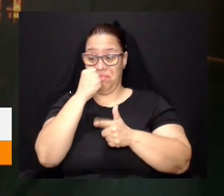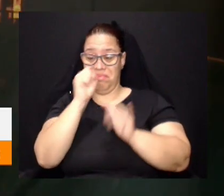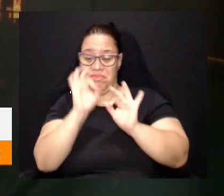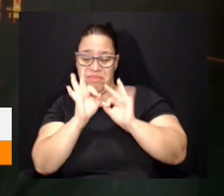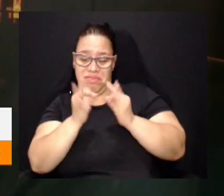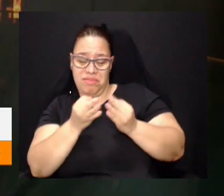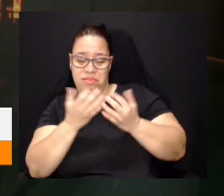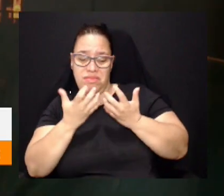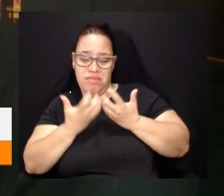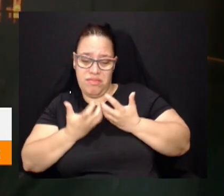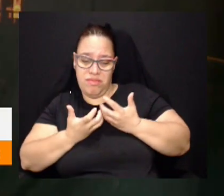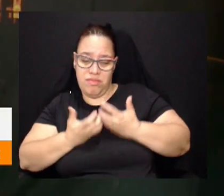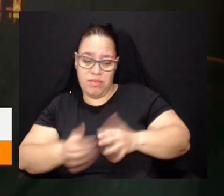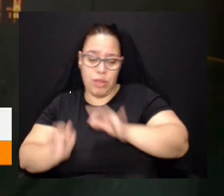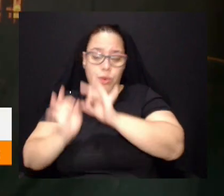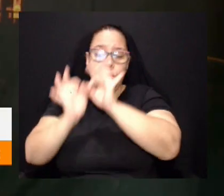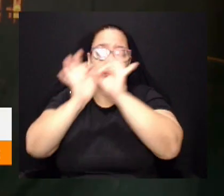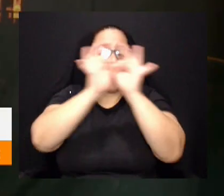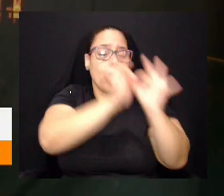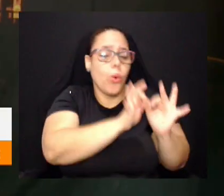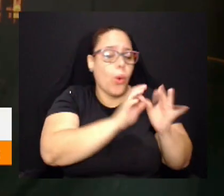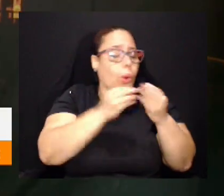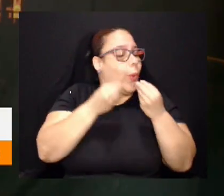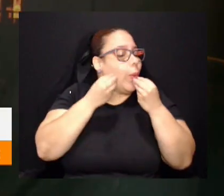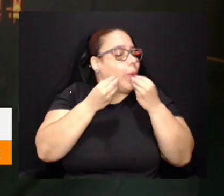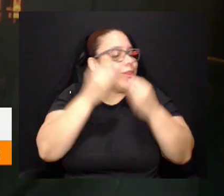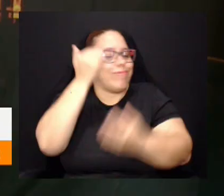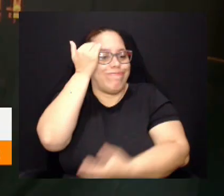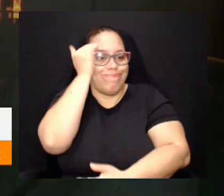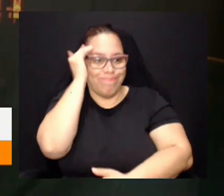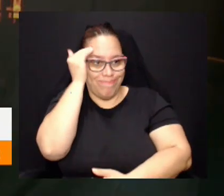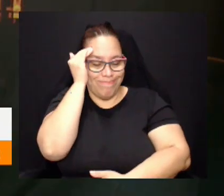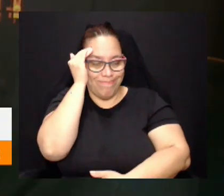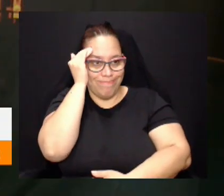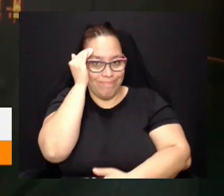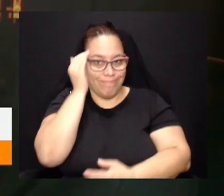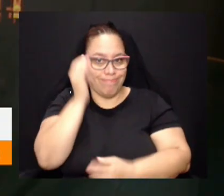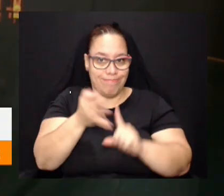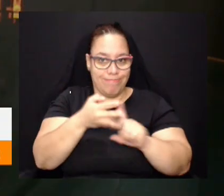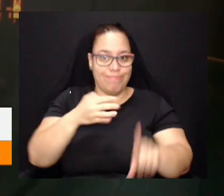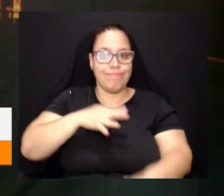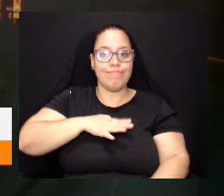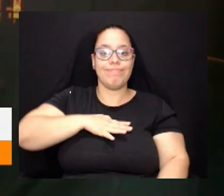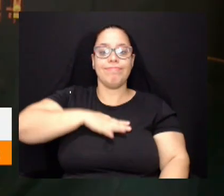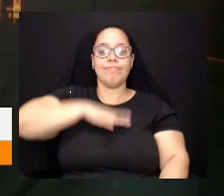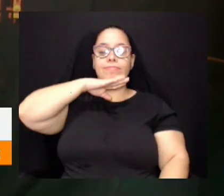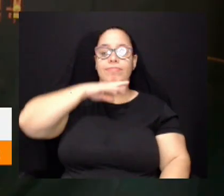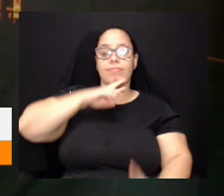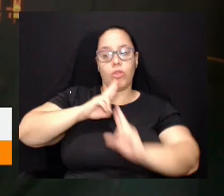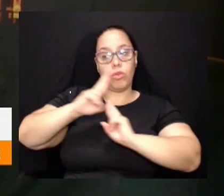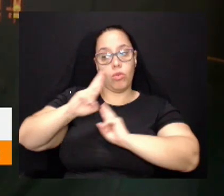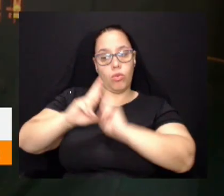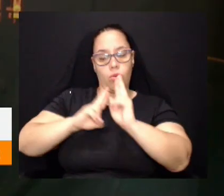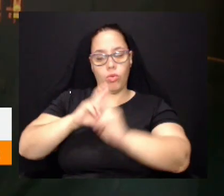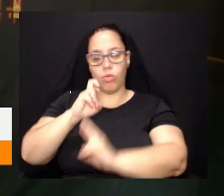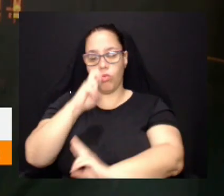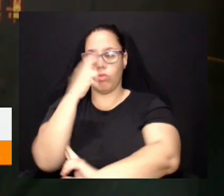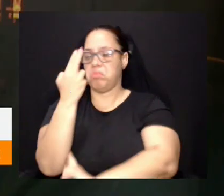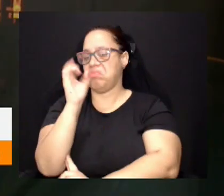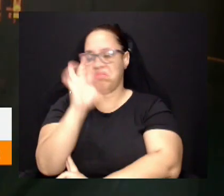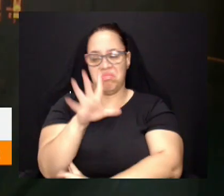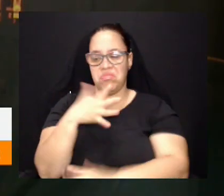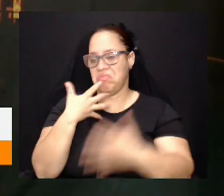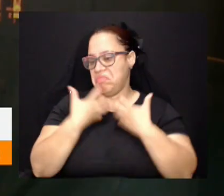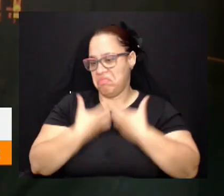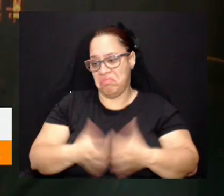de rotina? Como que a gente entende quando a gente está num burnout do relacionamento, ou é só um desgaste simples